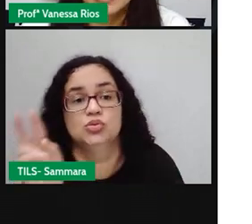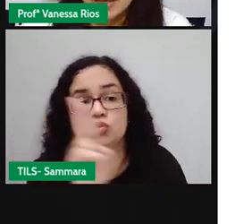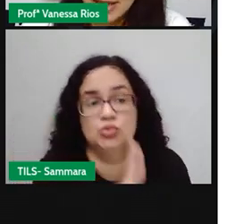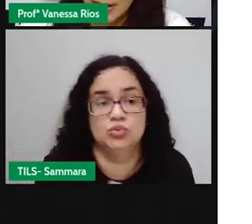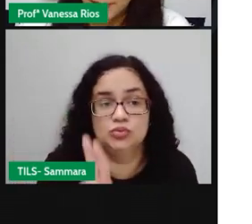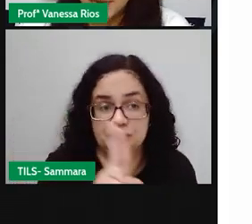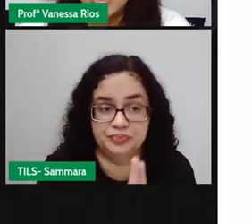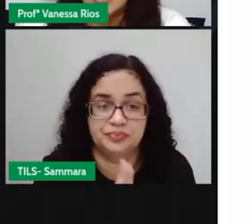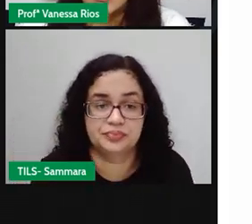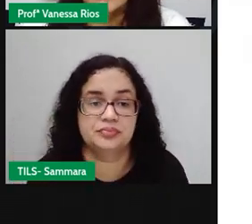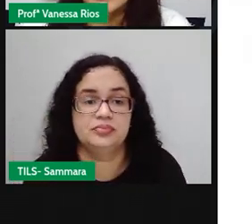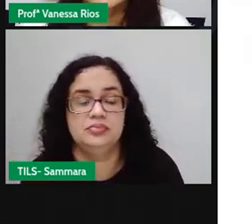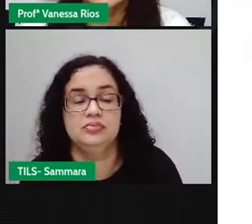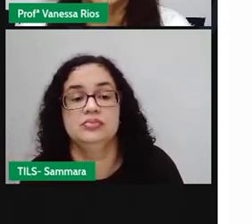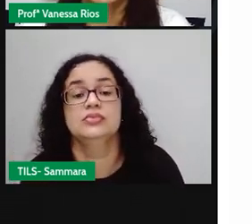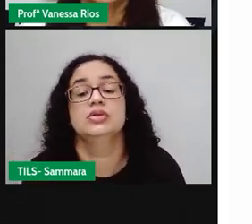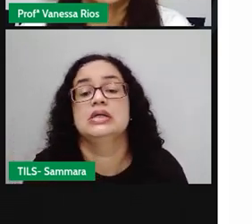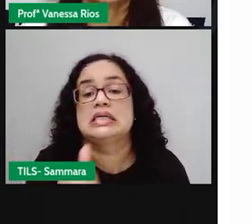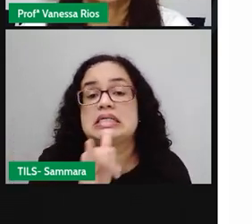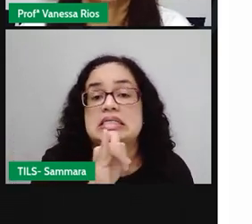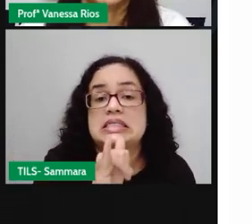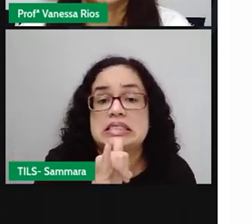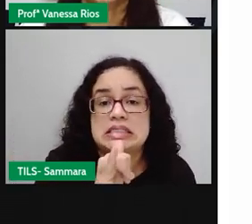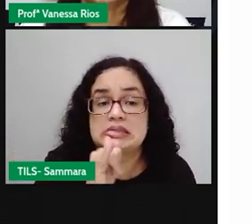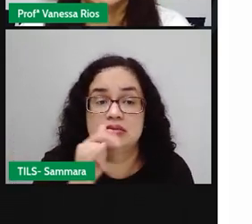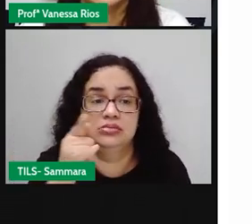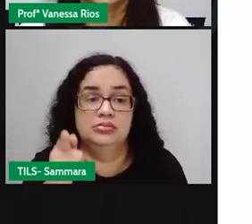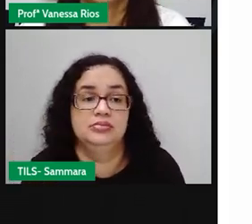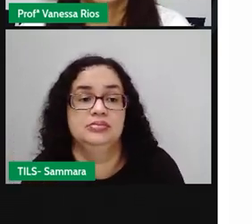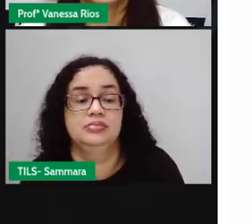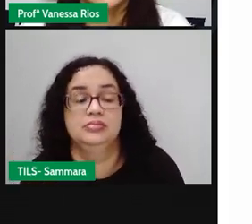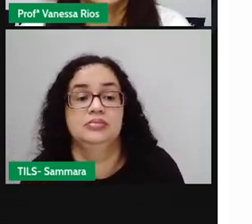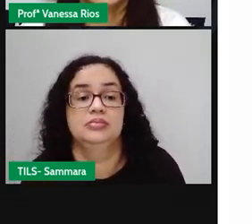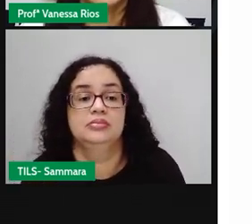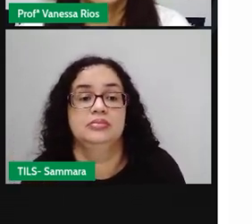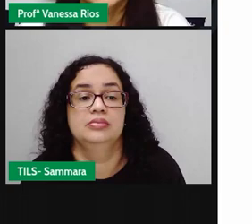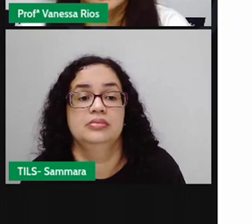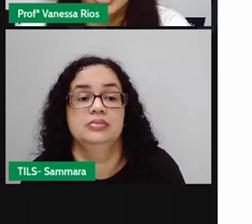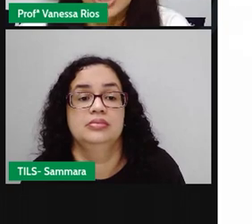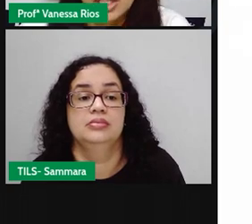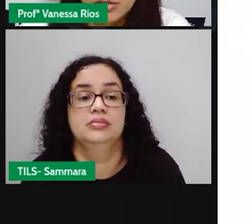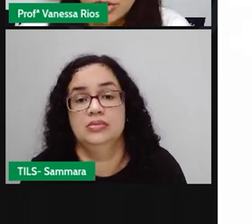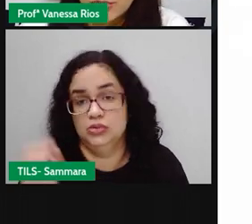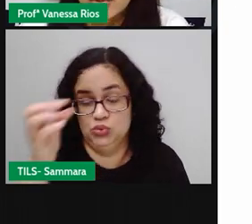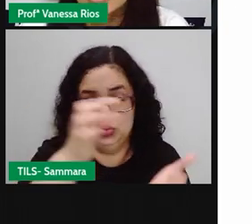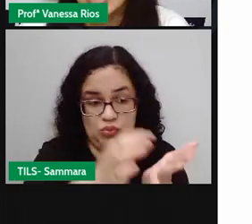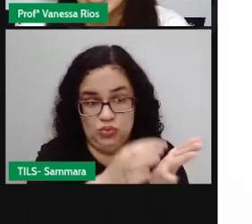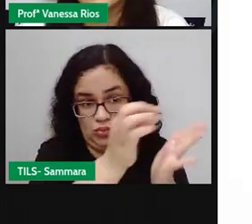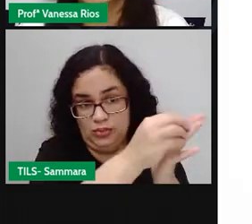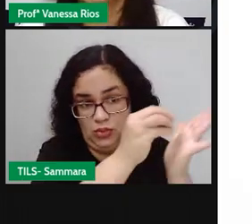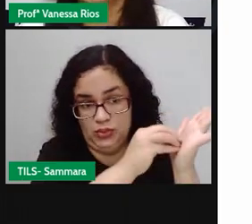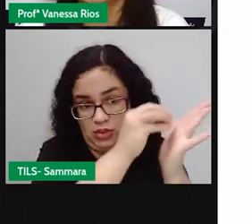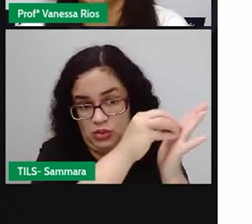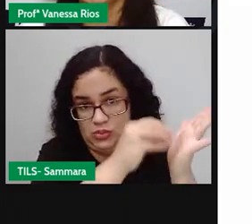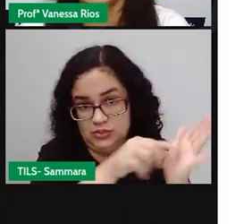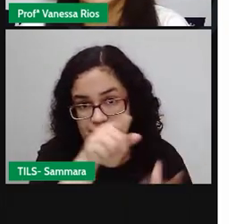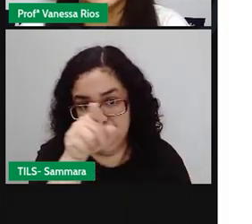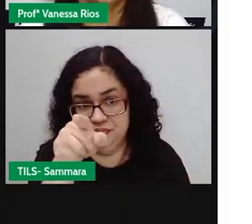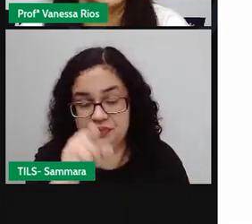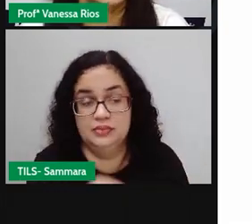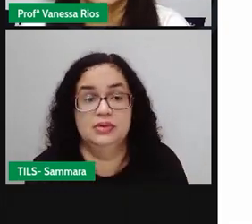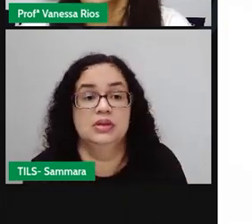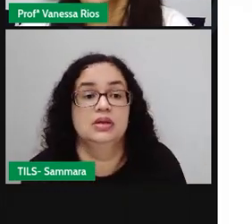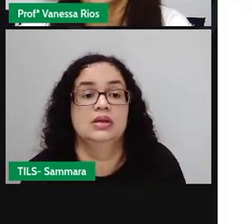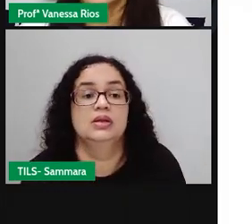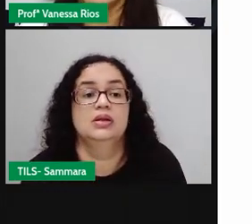este material. Como exemplo de brinquedos de plástico, a Pro trouxe aí, ó, os bloquinhos de montar. E